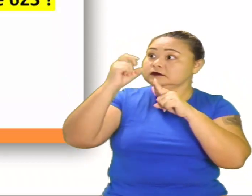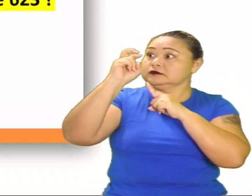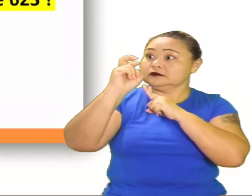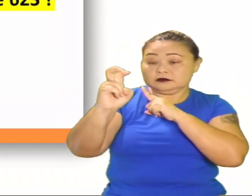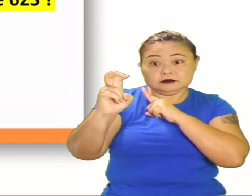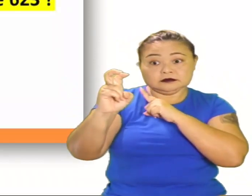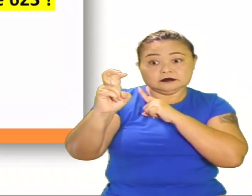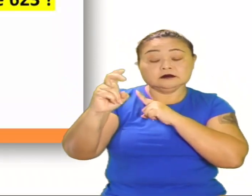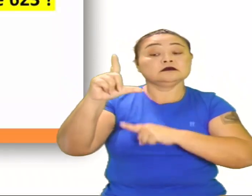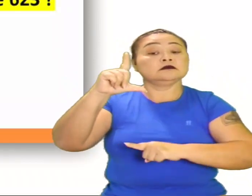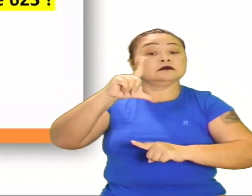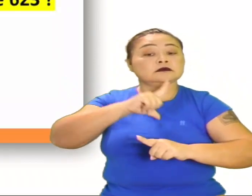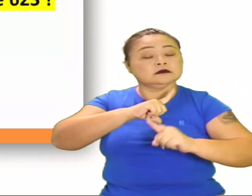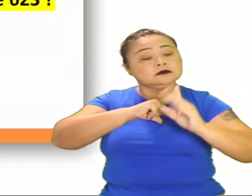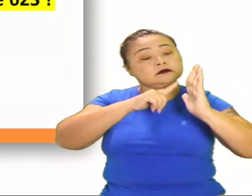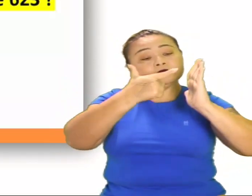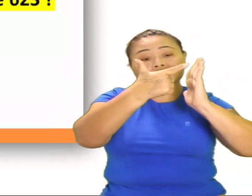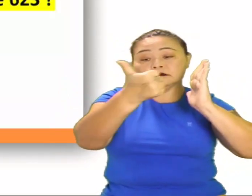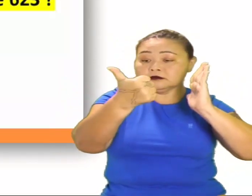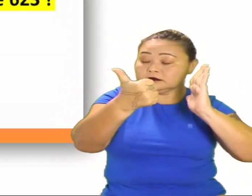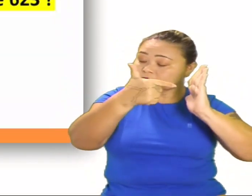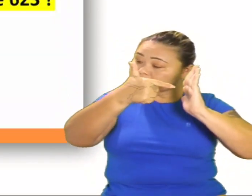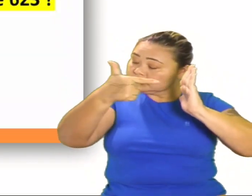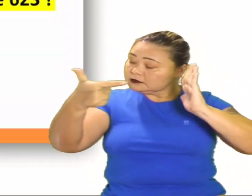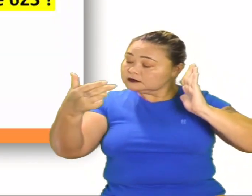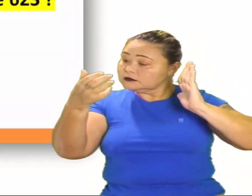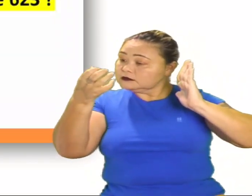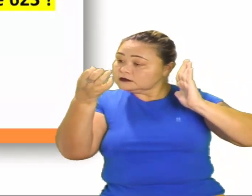5 há entre 21 e